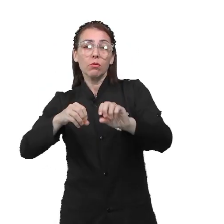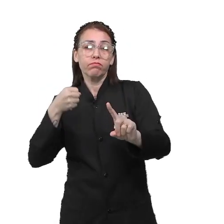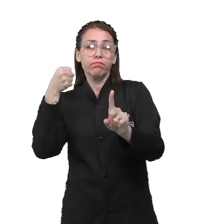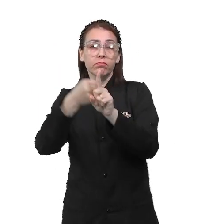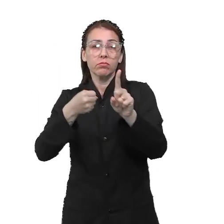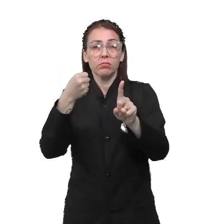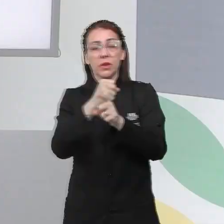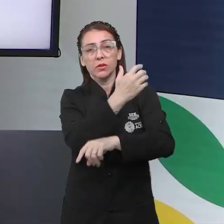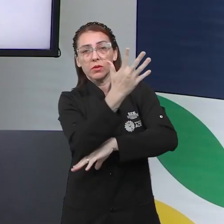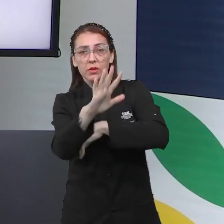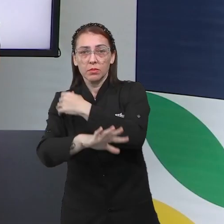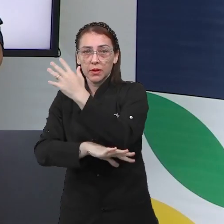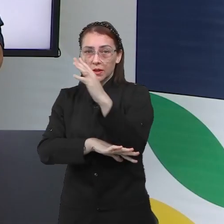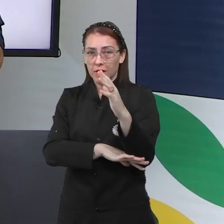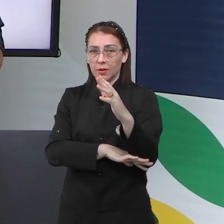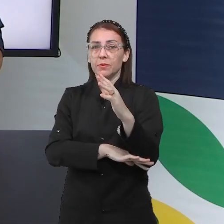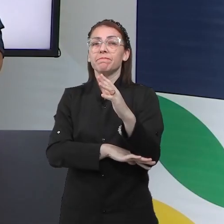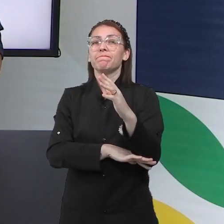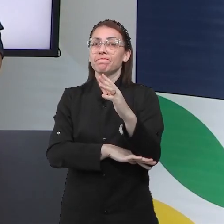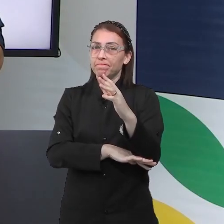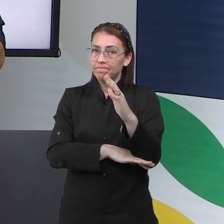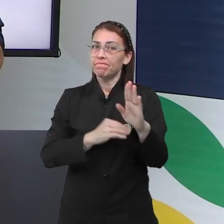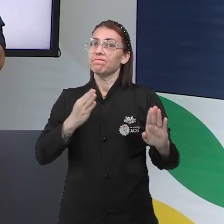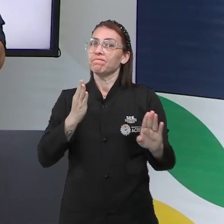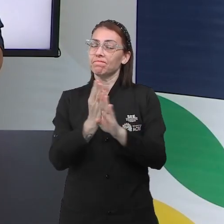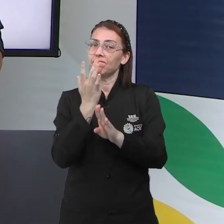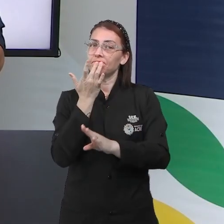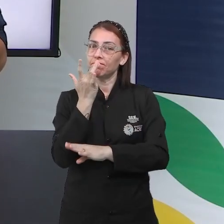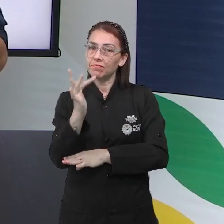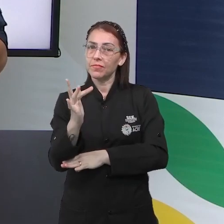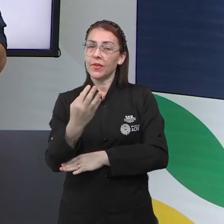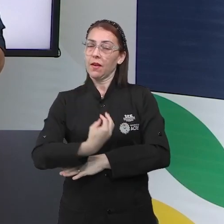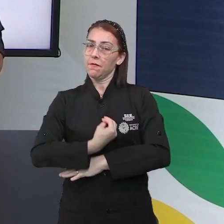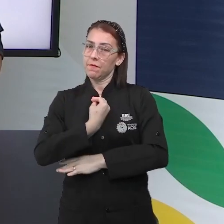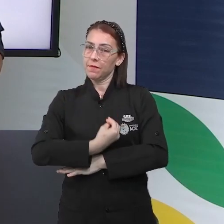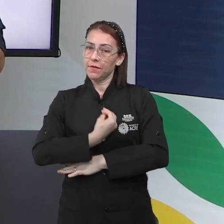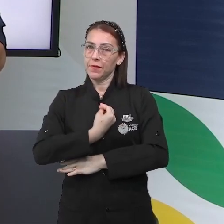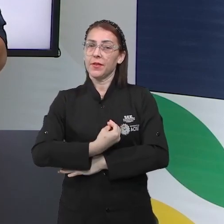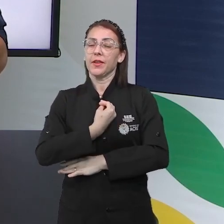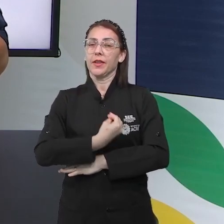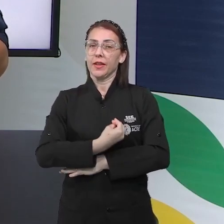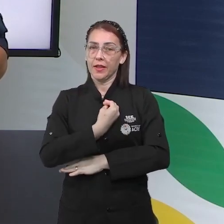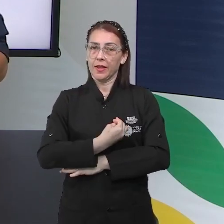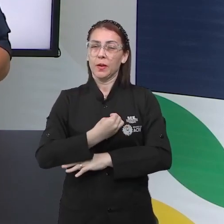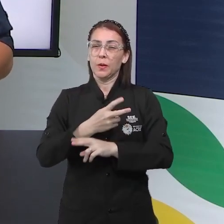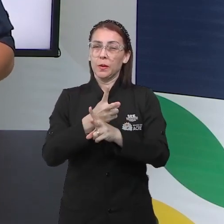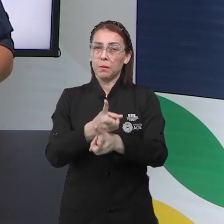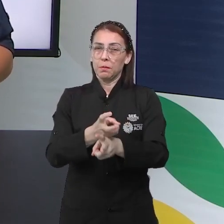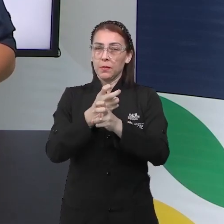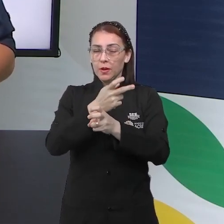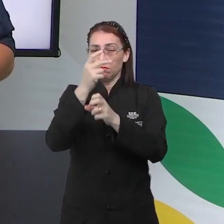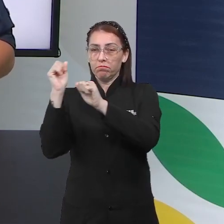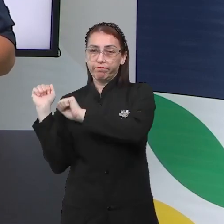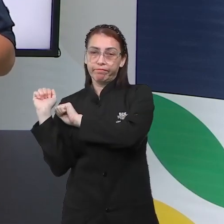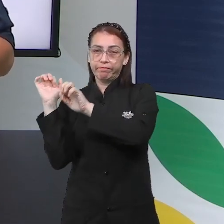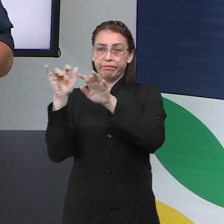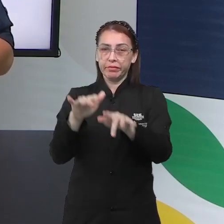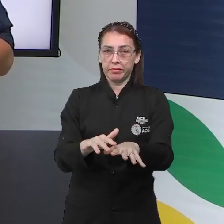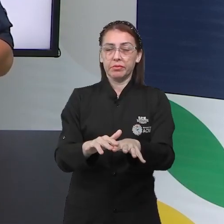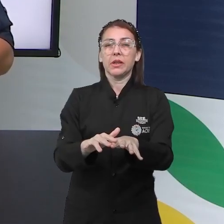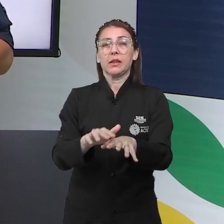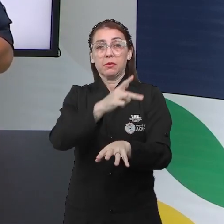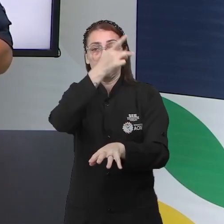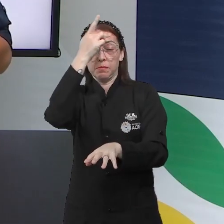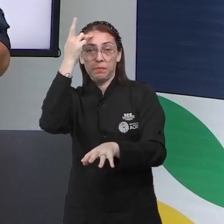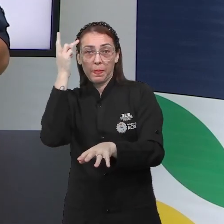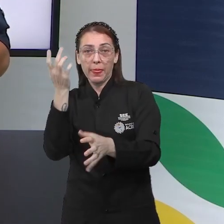impacto ambiental. Gente, a descoberta de ouro causou a vinda de muitos exploradores para cá. Muita